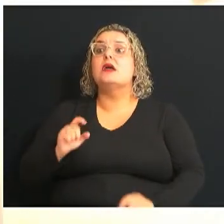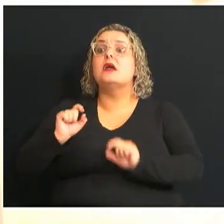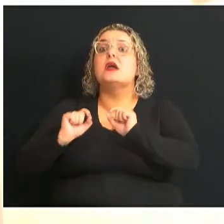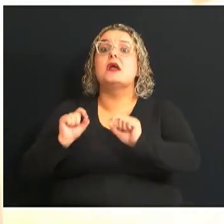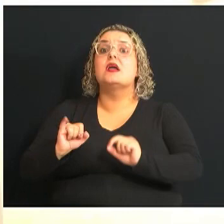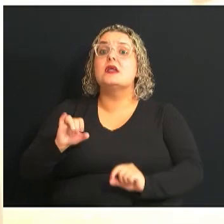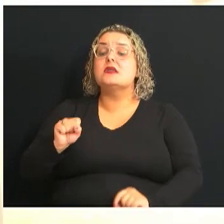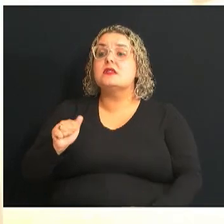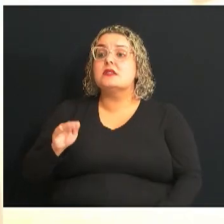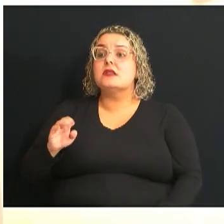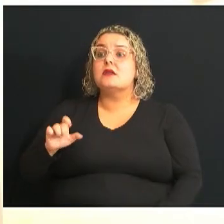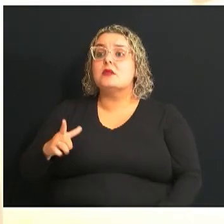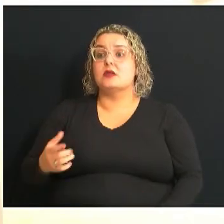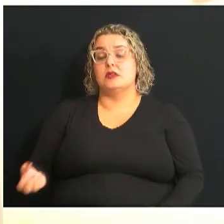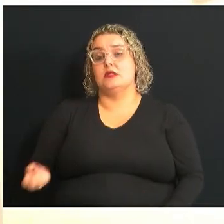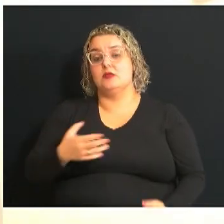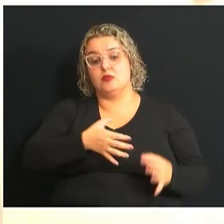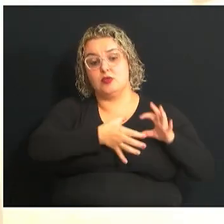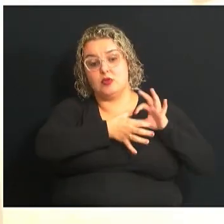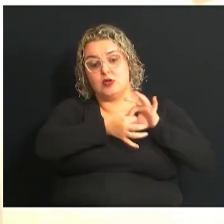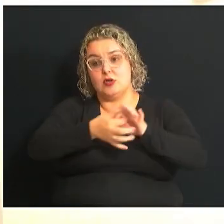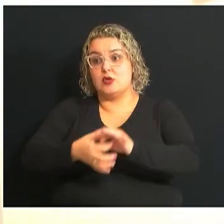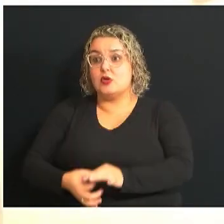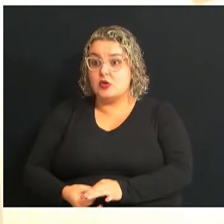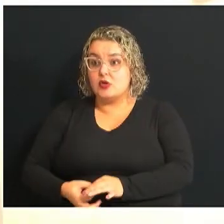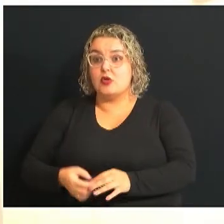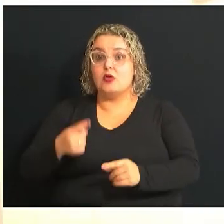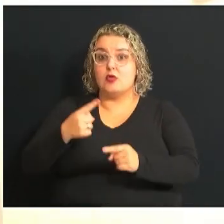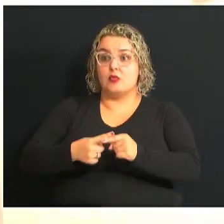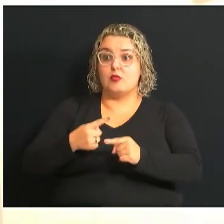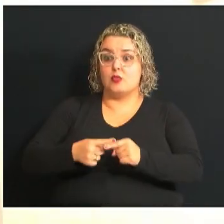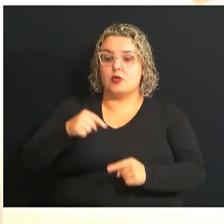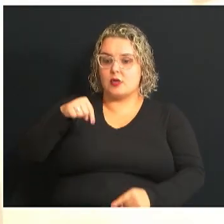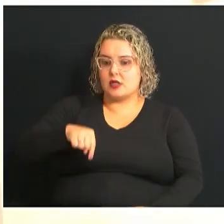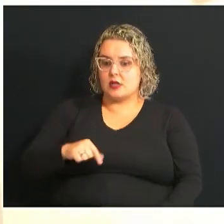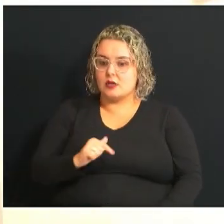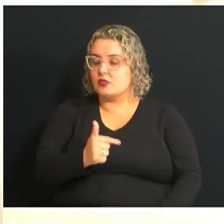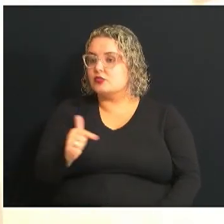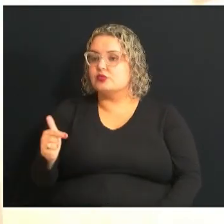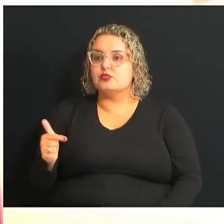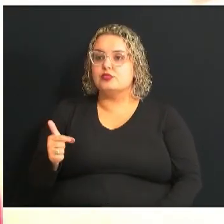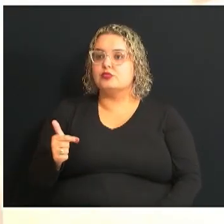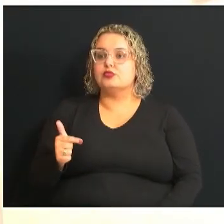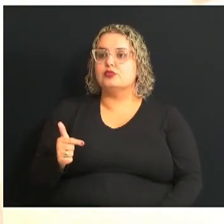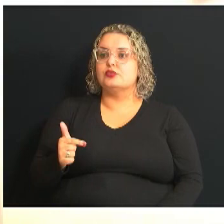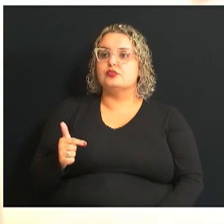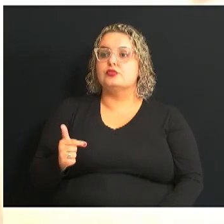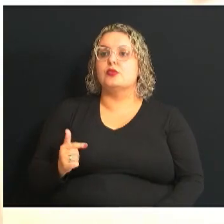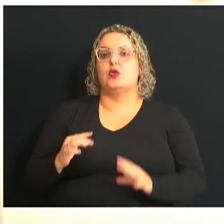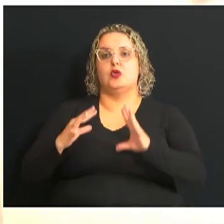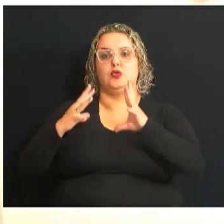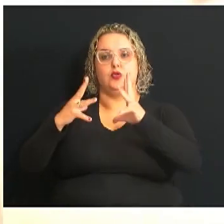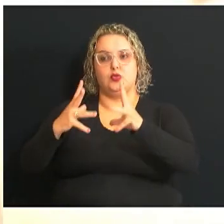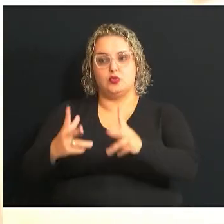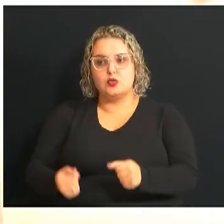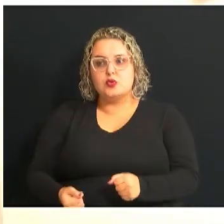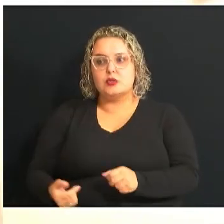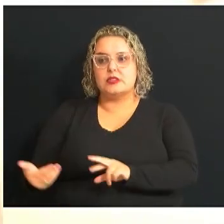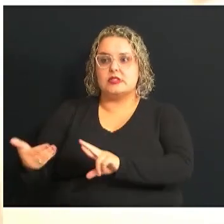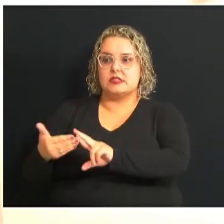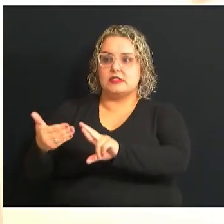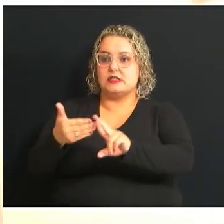novo contexto, nessa nova dinâmica? Porque aqui eu não tinha tudo aquilo, todas aquelas referências